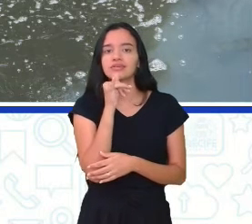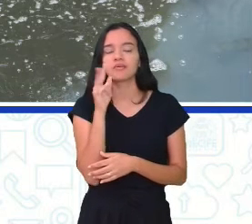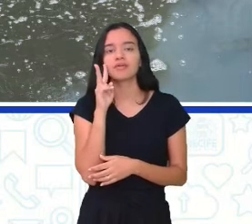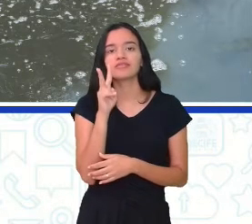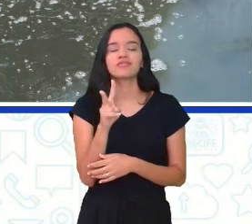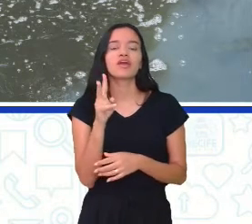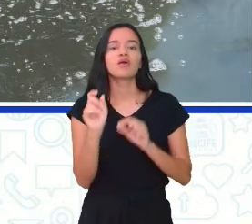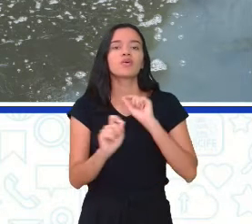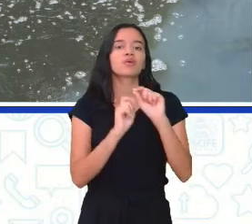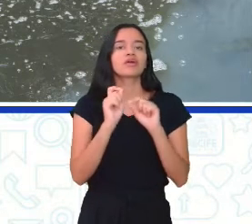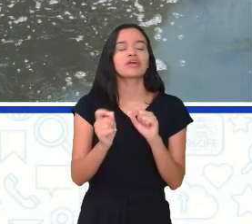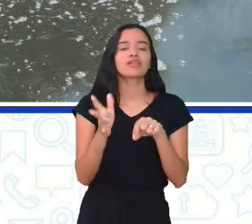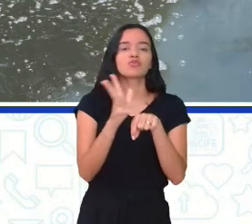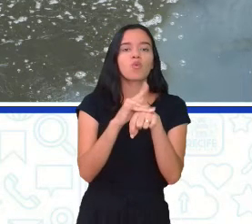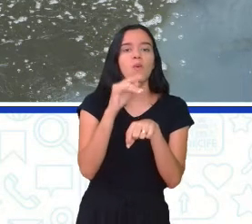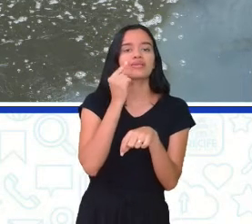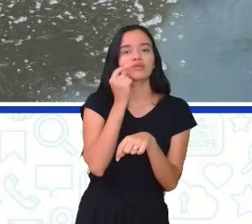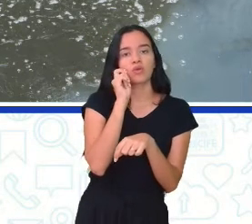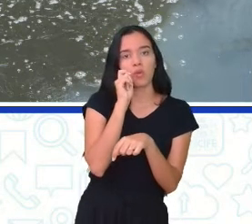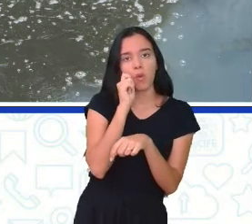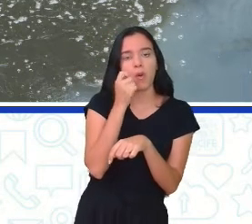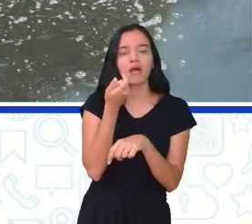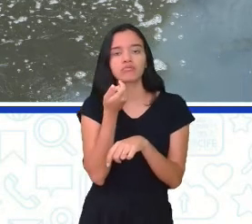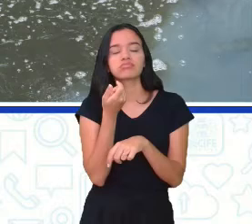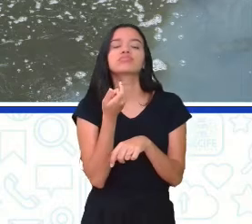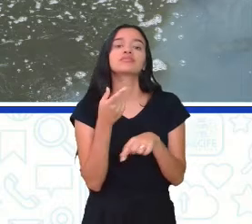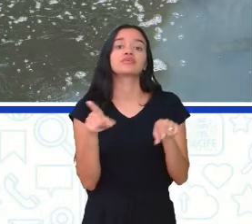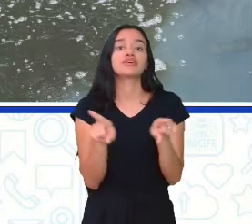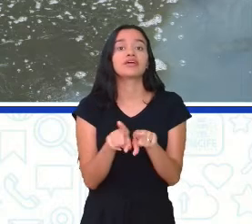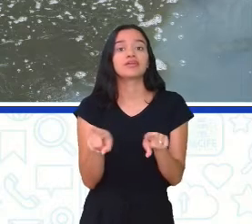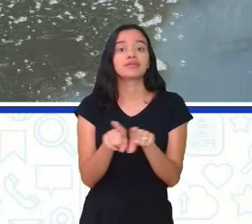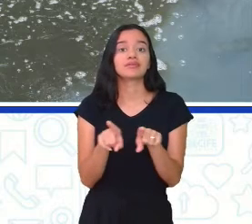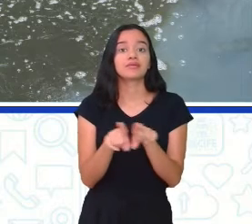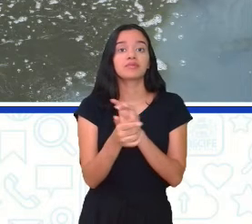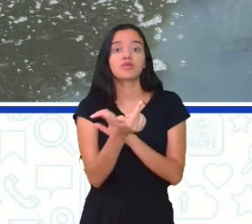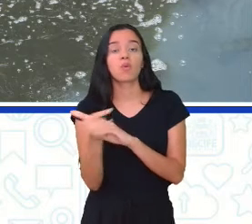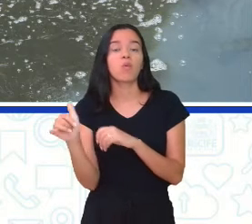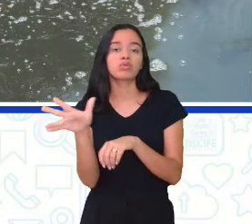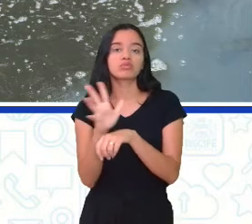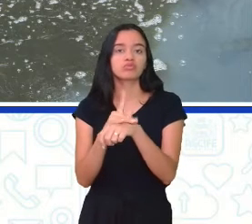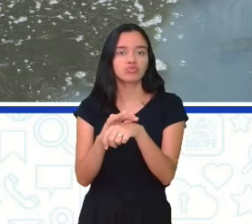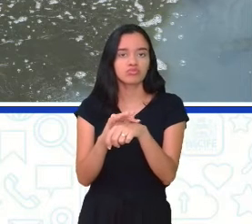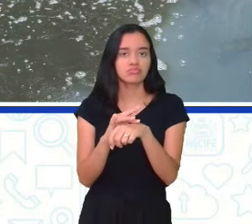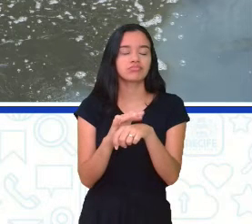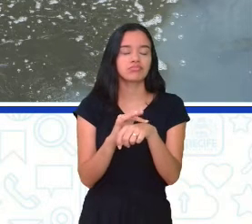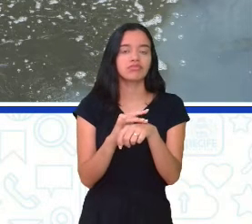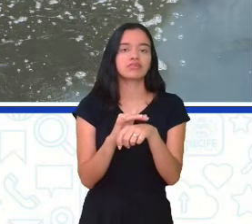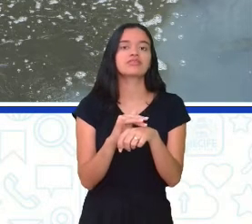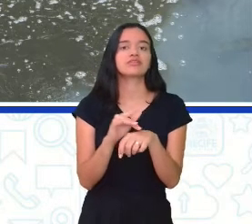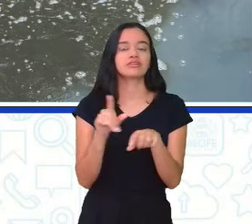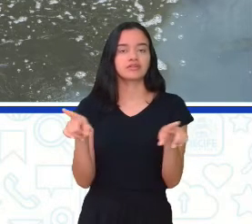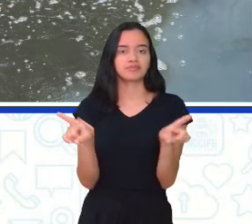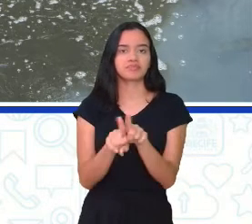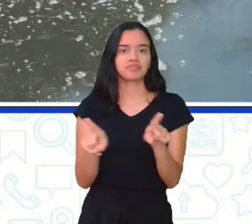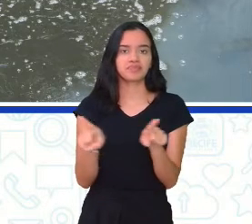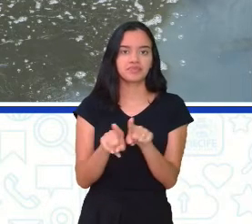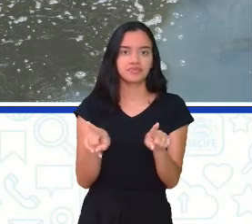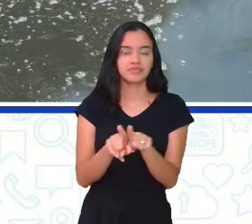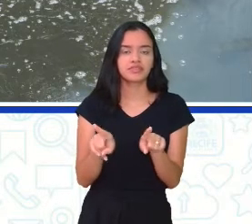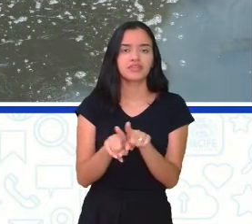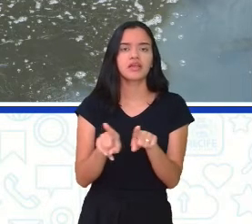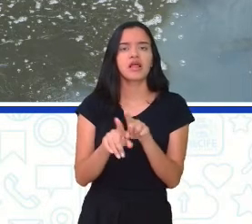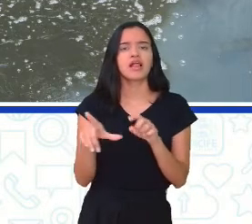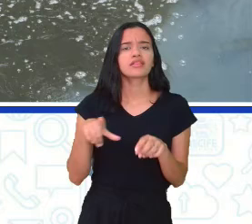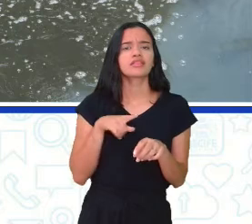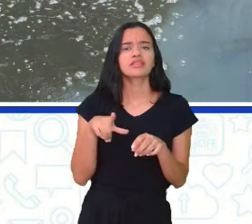de leptospirose, por exemplo, né, e de outras doenças que vão ser aí, que vão